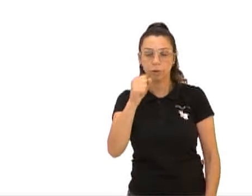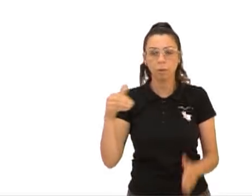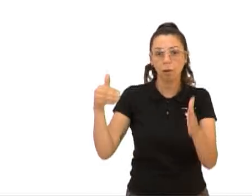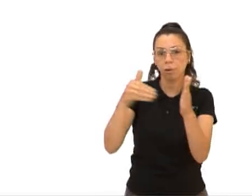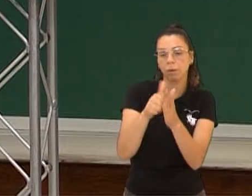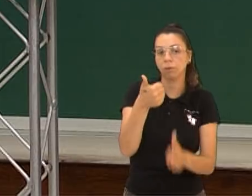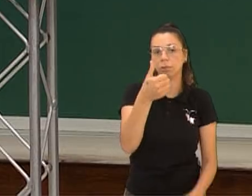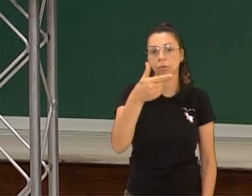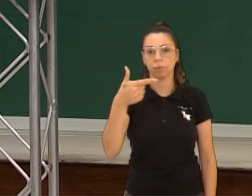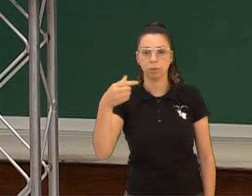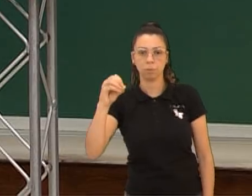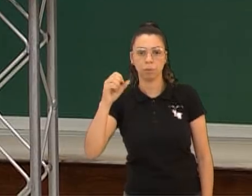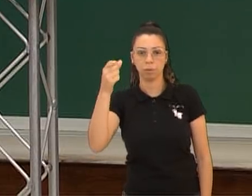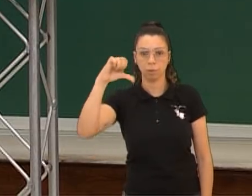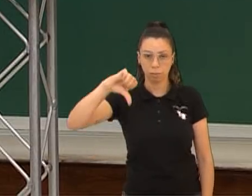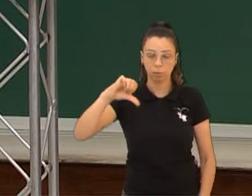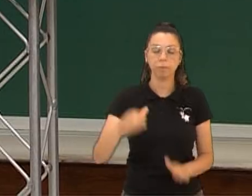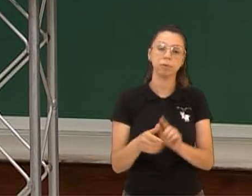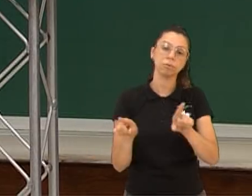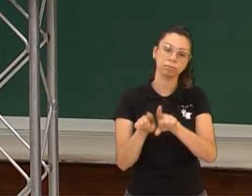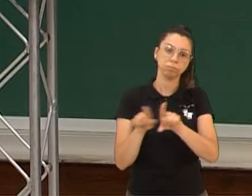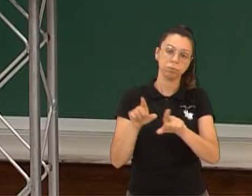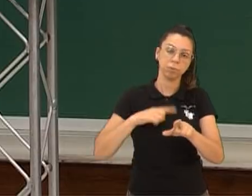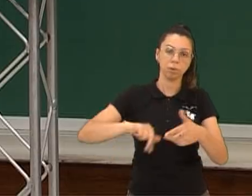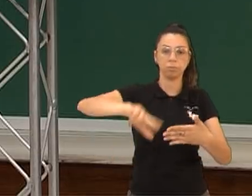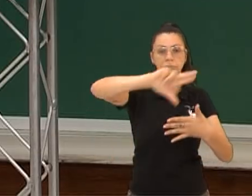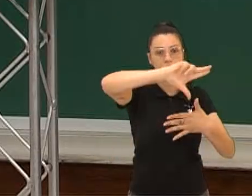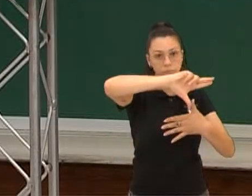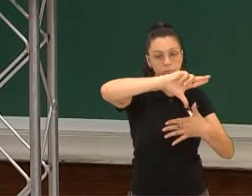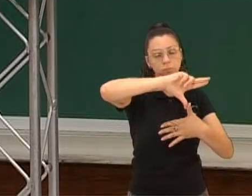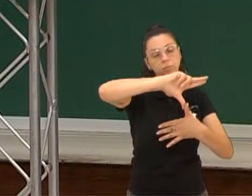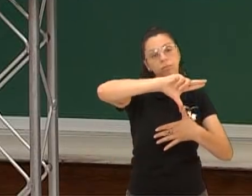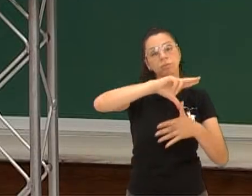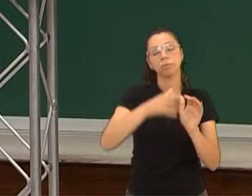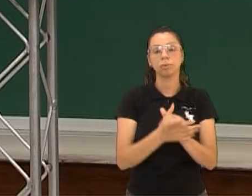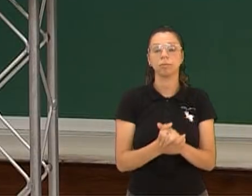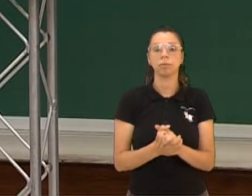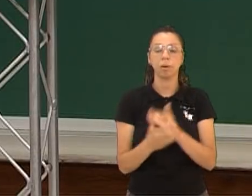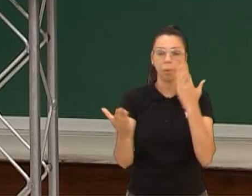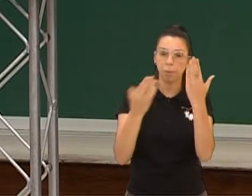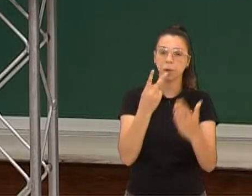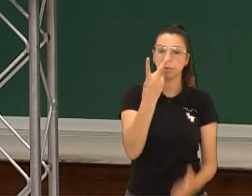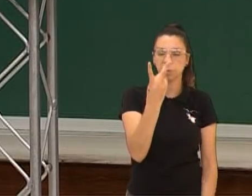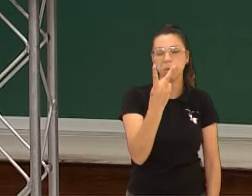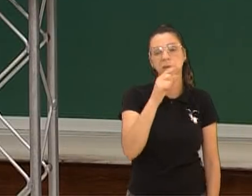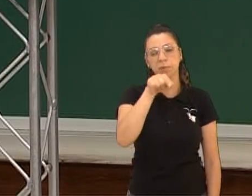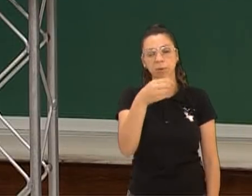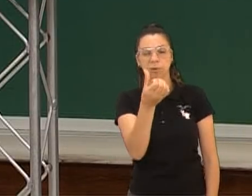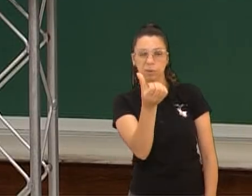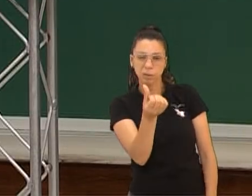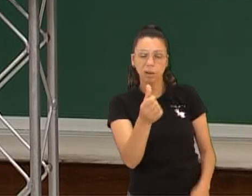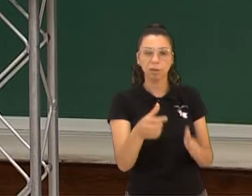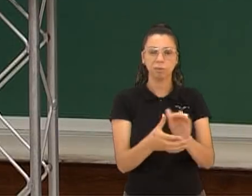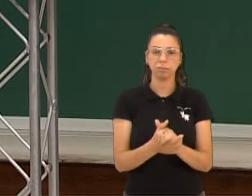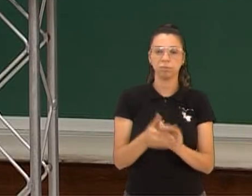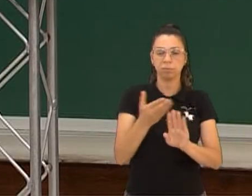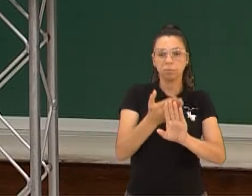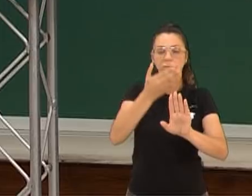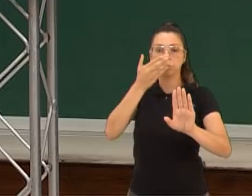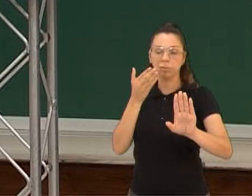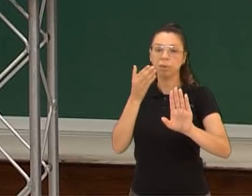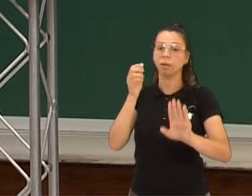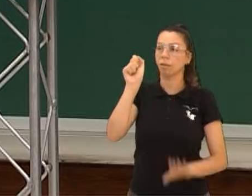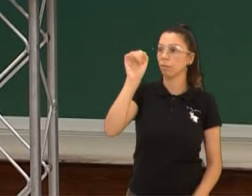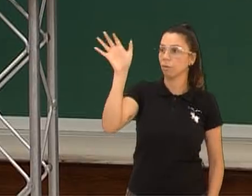a nossa região aqui da América Latina e do Caribe, né, das Caraíbas, que ficou em 2,6%, ficou atrás da média de crescimento da Ásia,